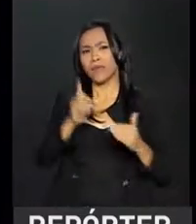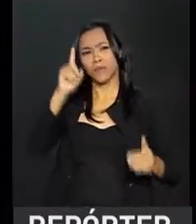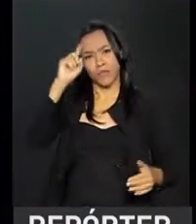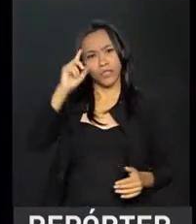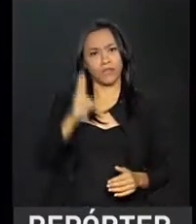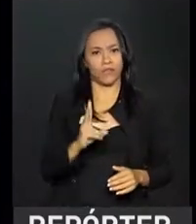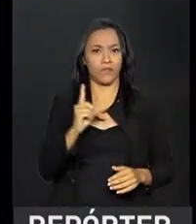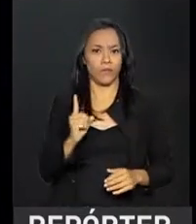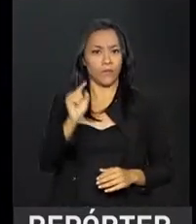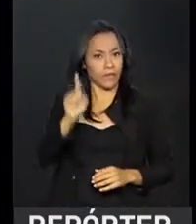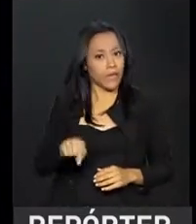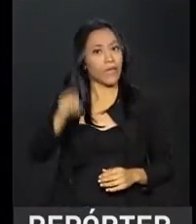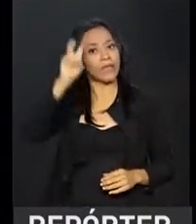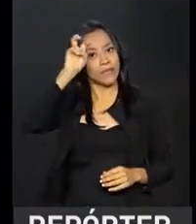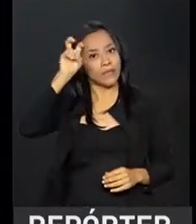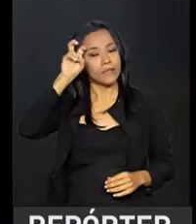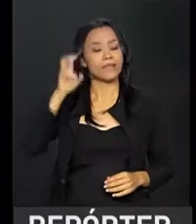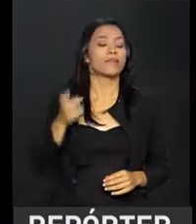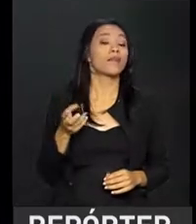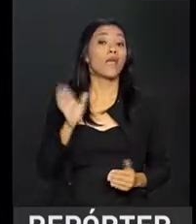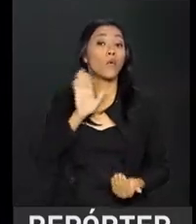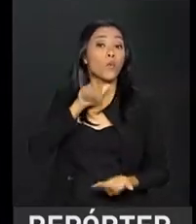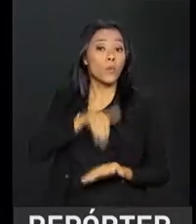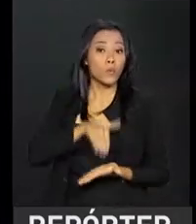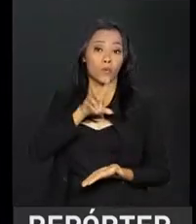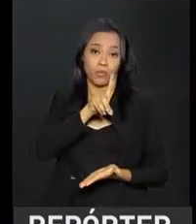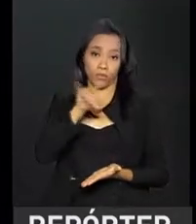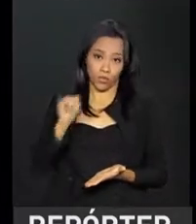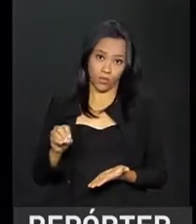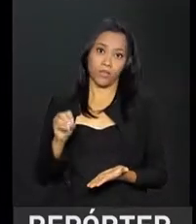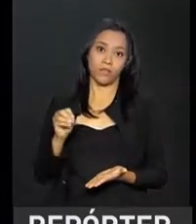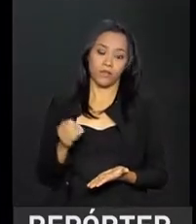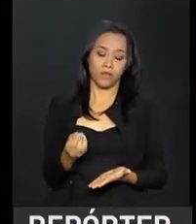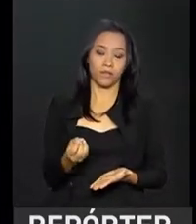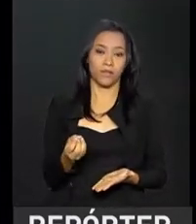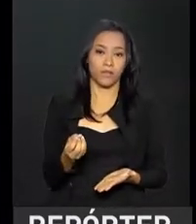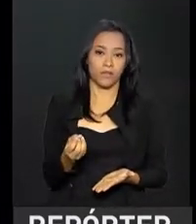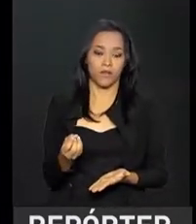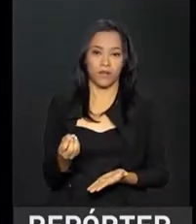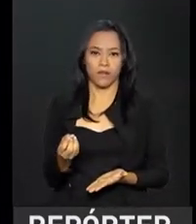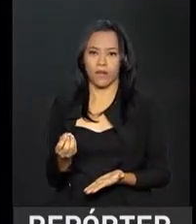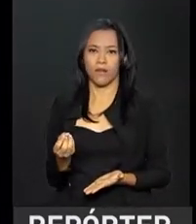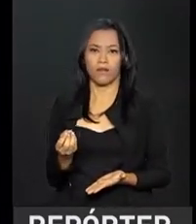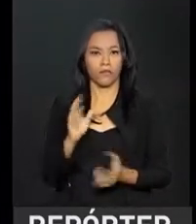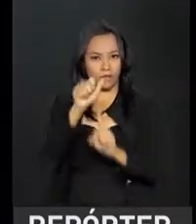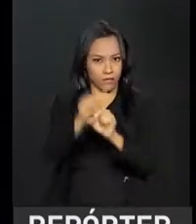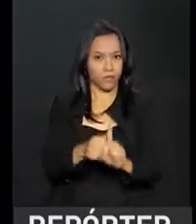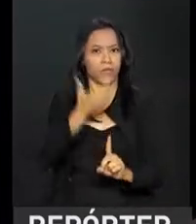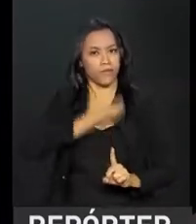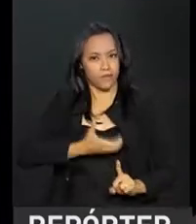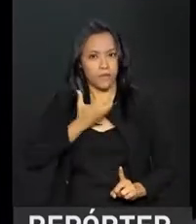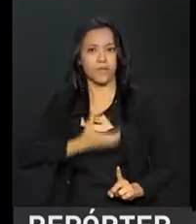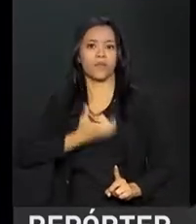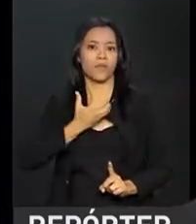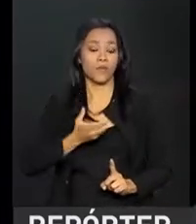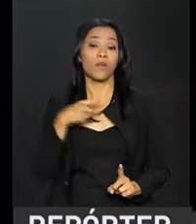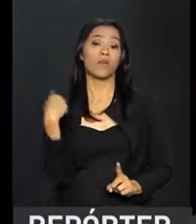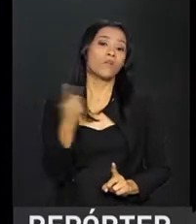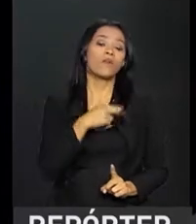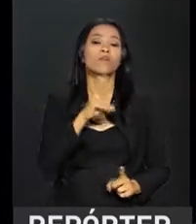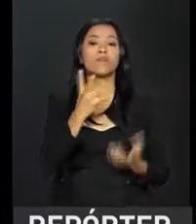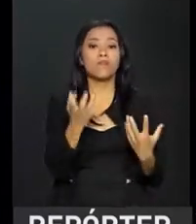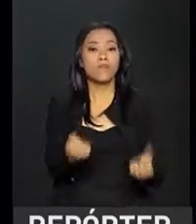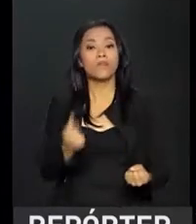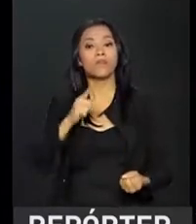quinta feira diria para vocês o último dia útil teoricamente do mês de dezembro nós teremos